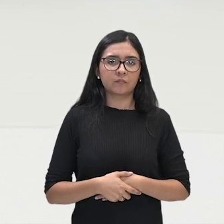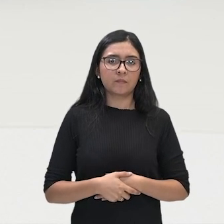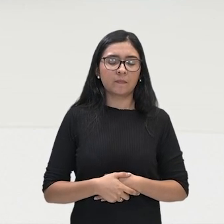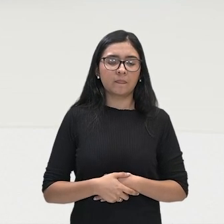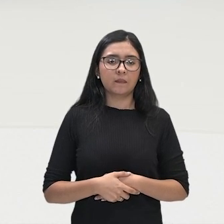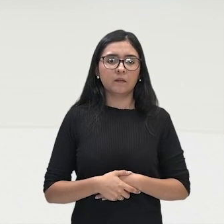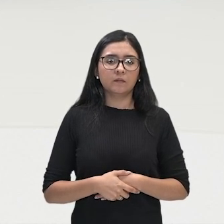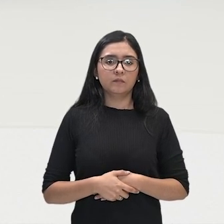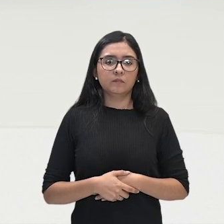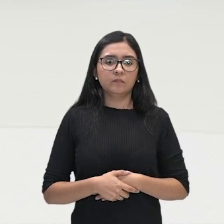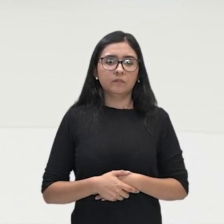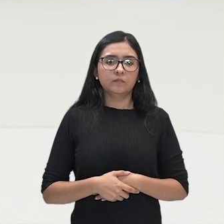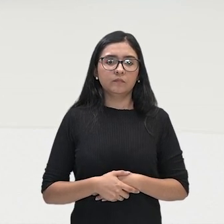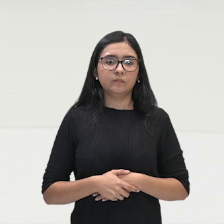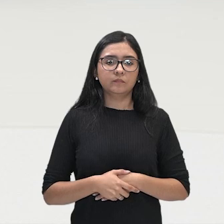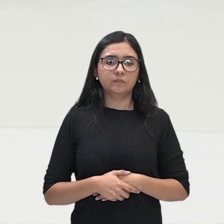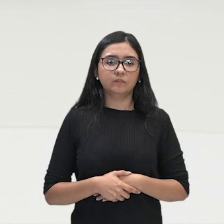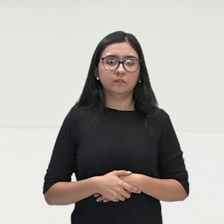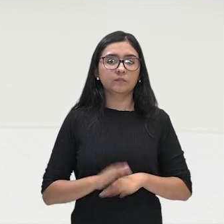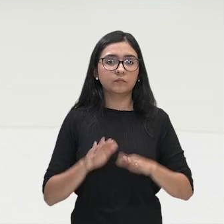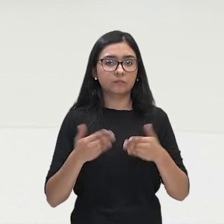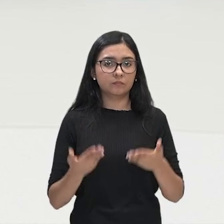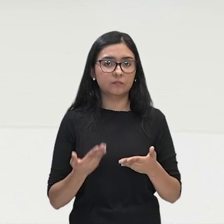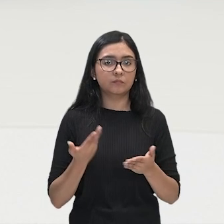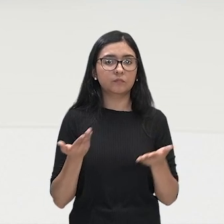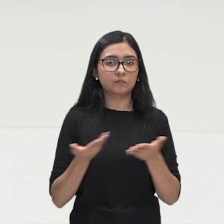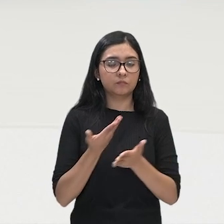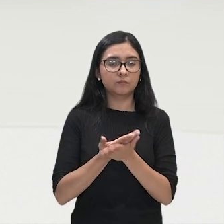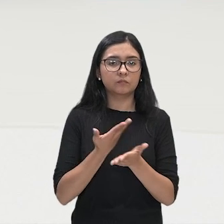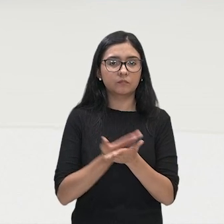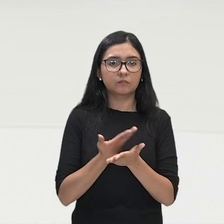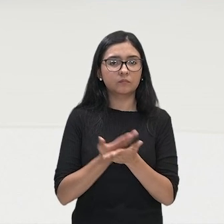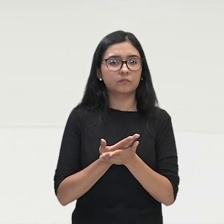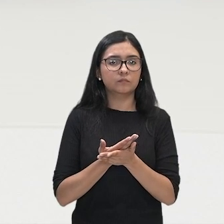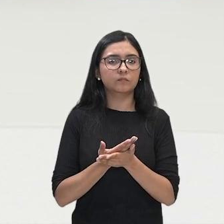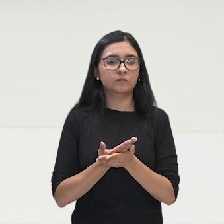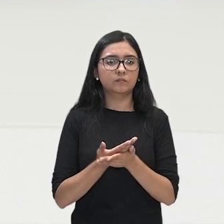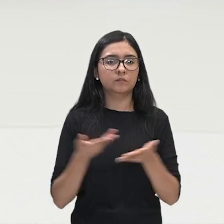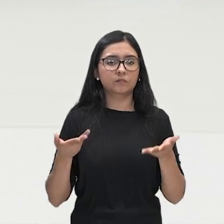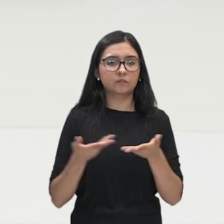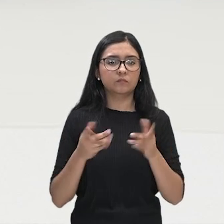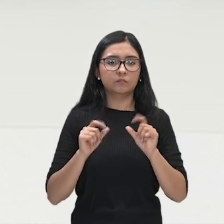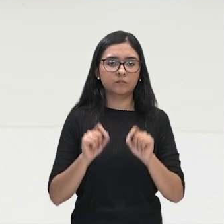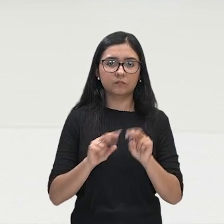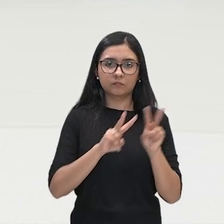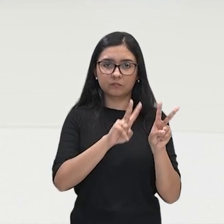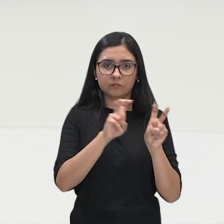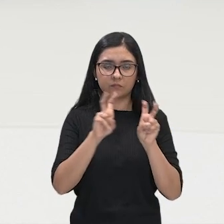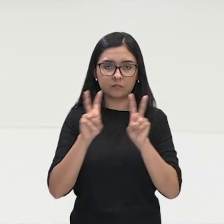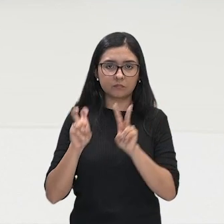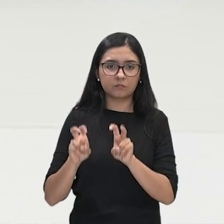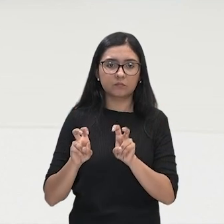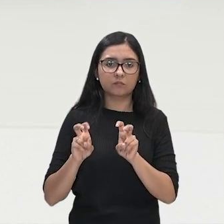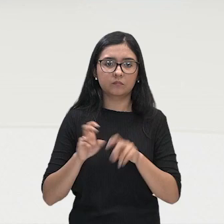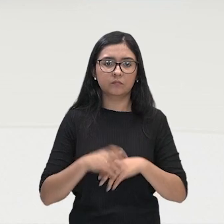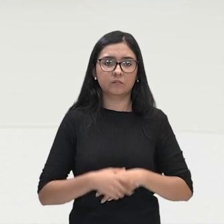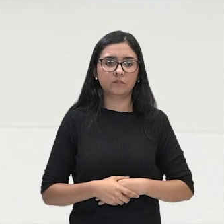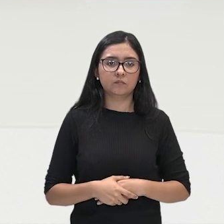Então, gente, nós vimos na nossa aula, né, sobre